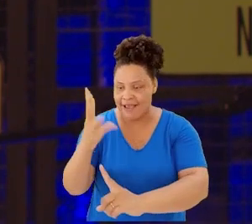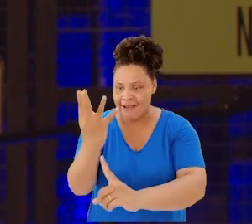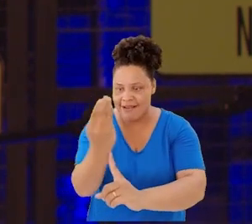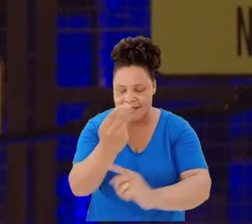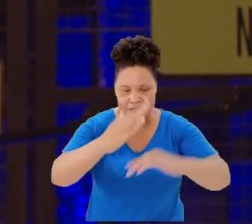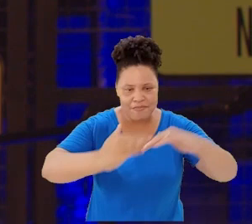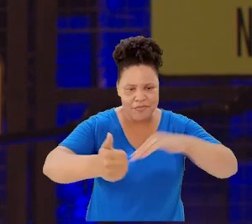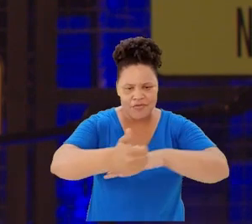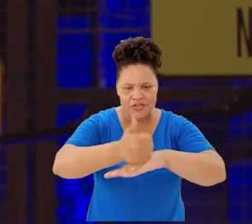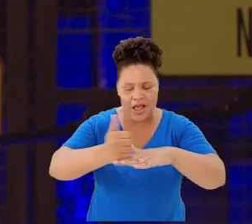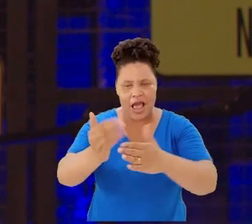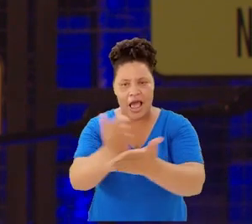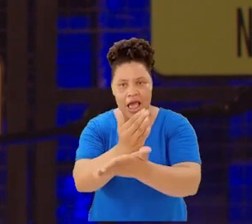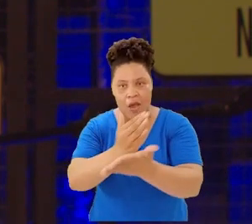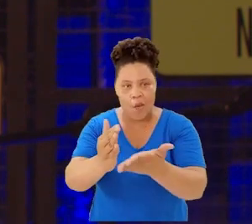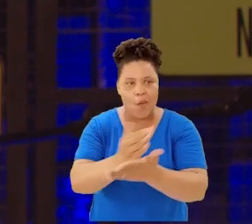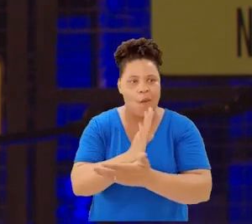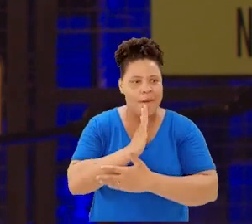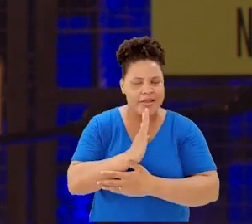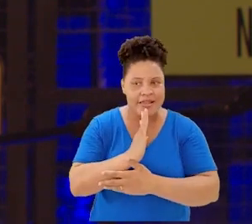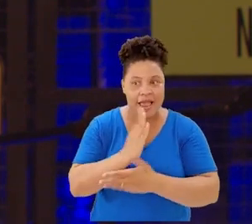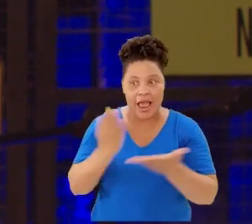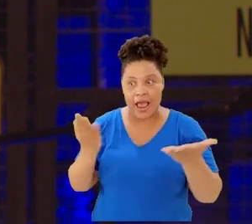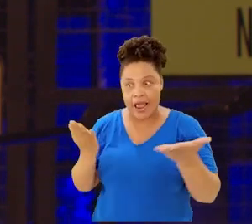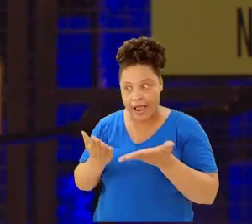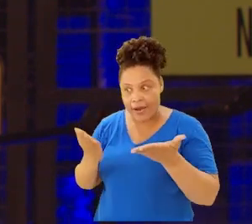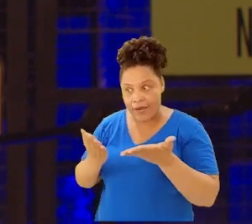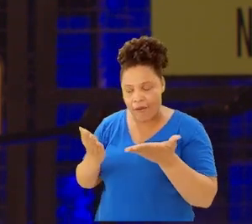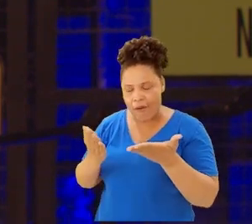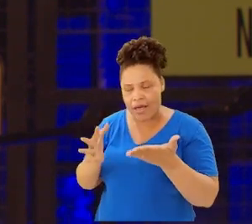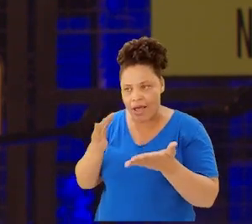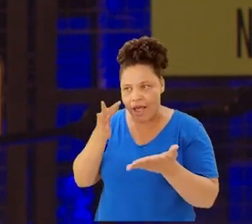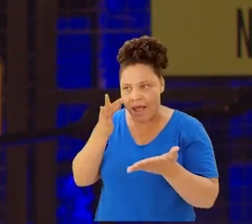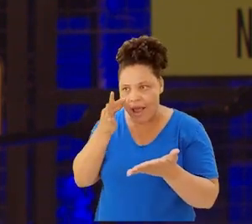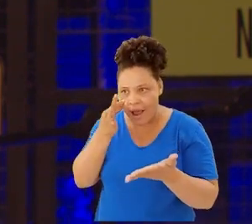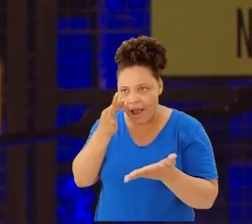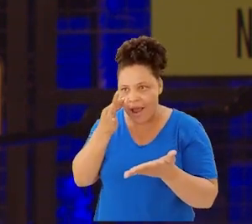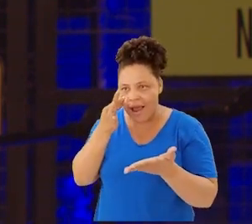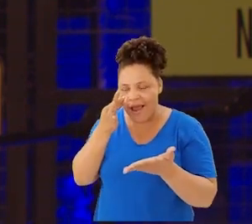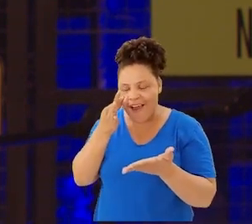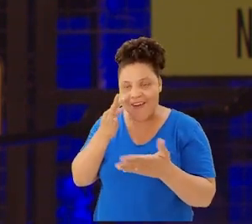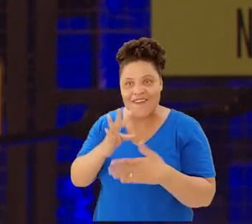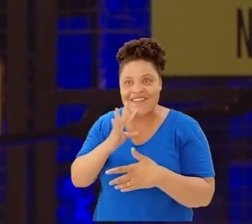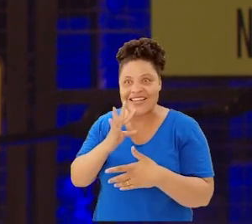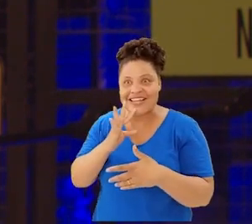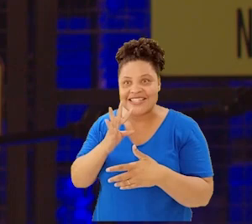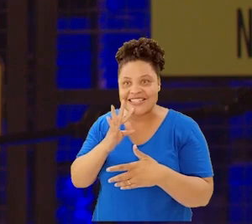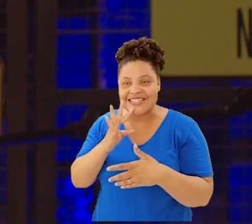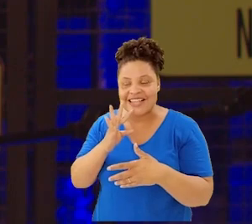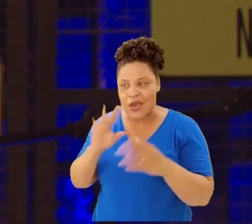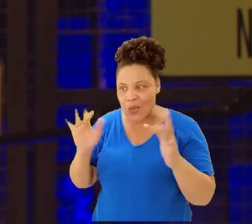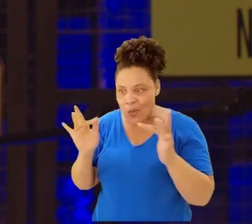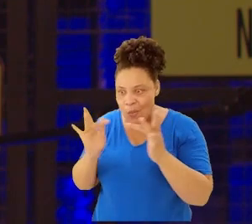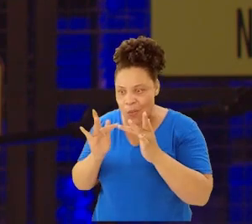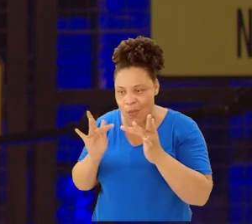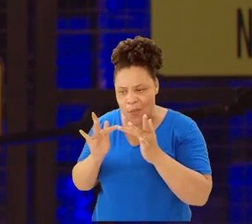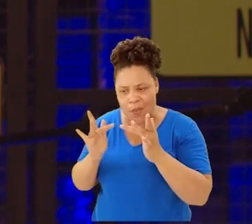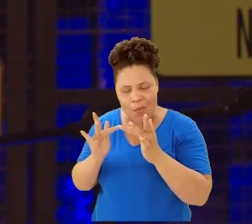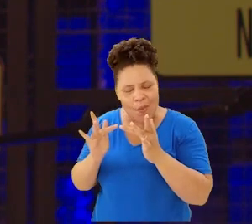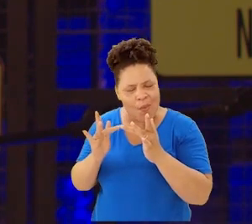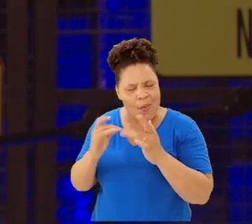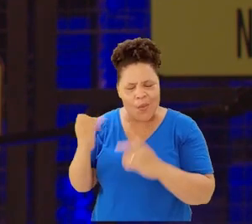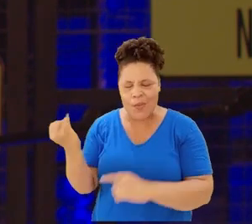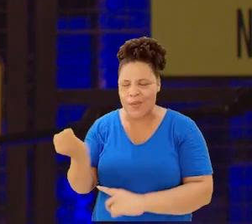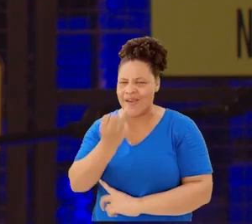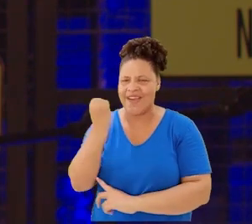muitos artistas eu conheci no Feiranoise, quando eu frequentava como ouvinte. E é incrível, eu acho super